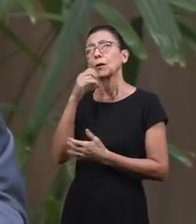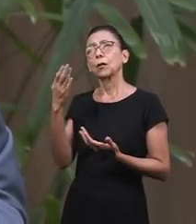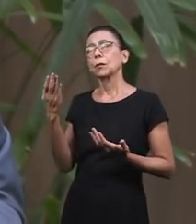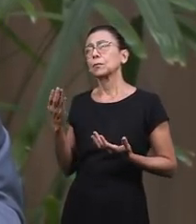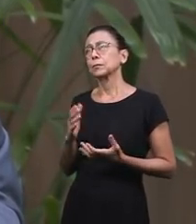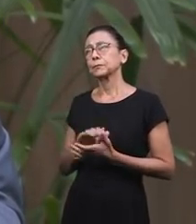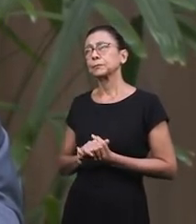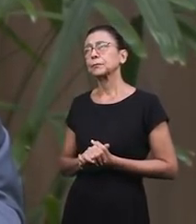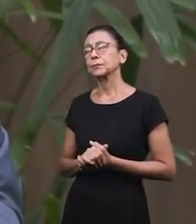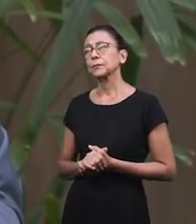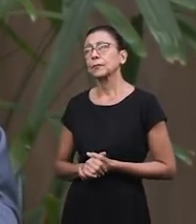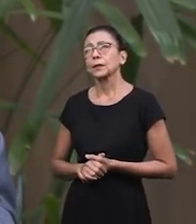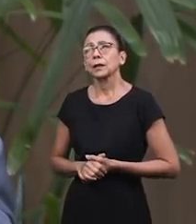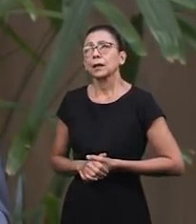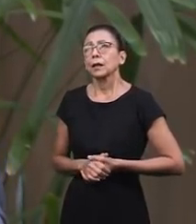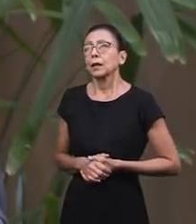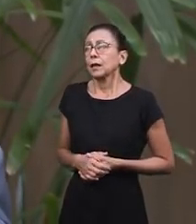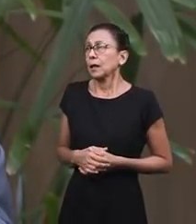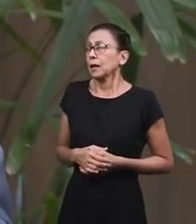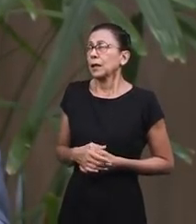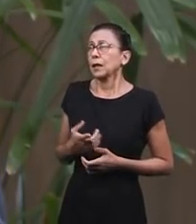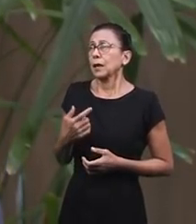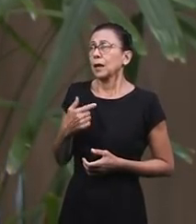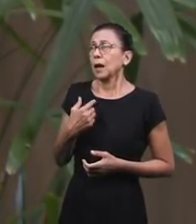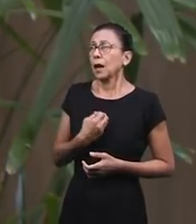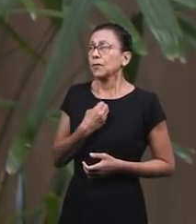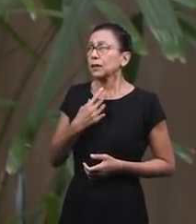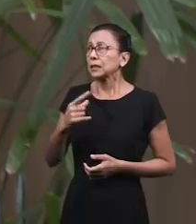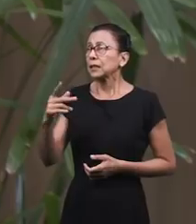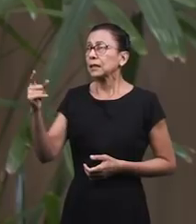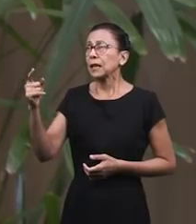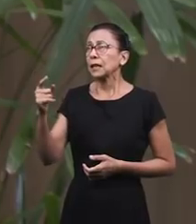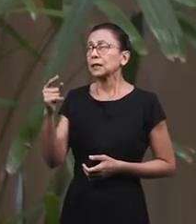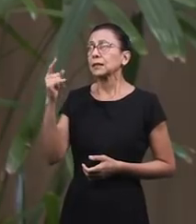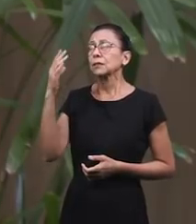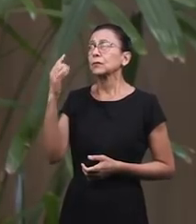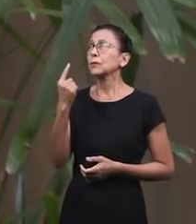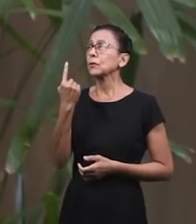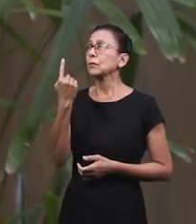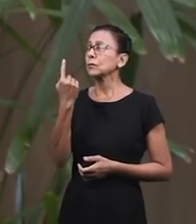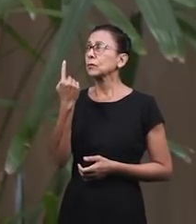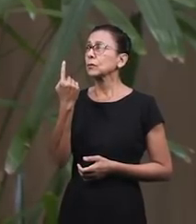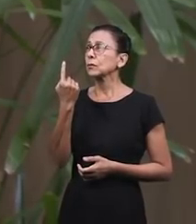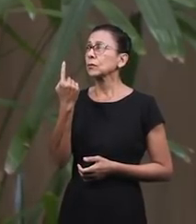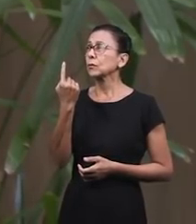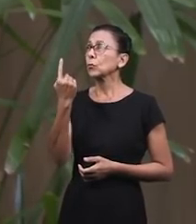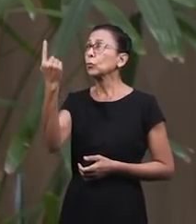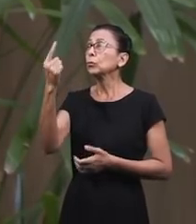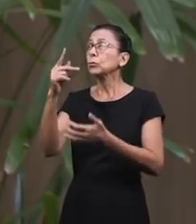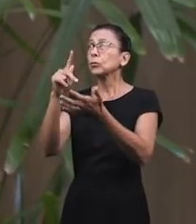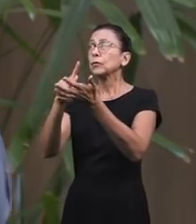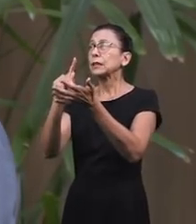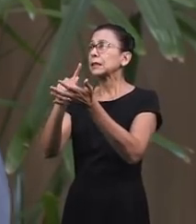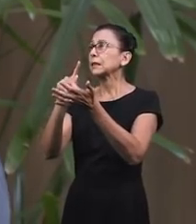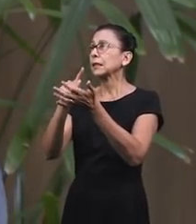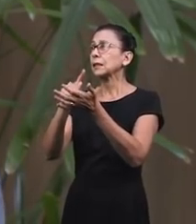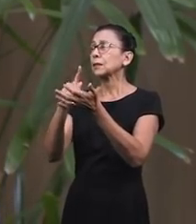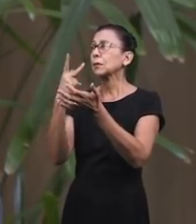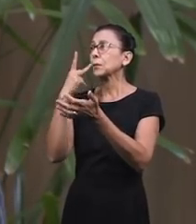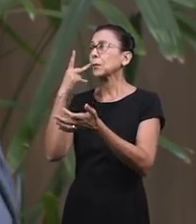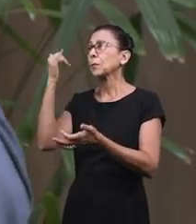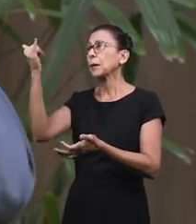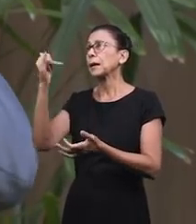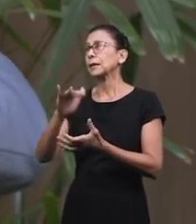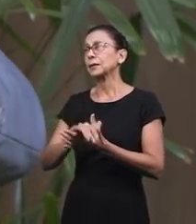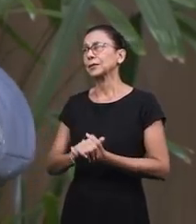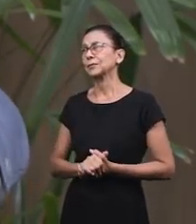olha, e a vida eterna, que conheçam a ti como o único verdadeiro. Ou seja, o propósito, assim, ó, tá vendo aqui, eu sou Jesus, vocês não viram o Pai, né? Vocês estão